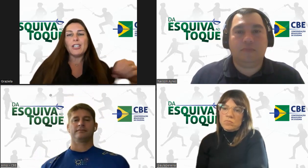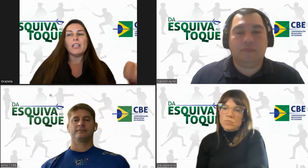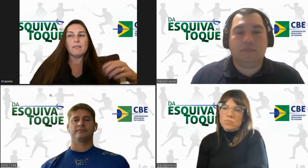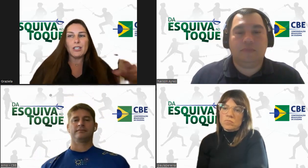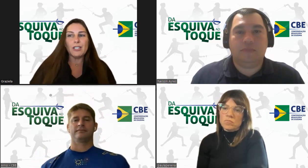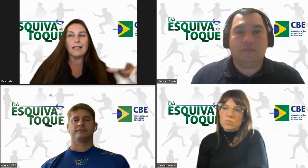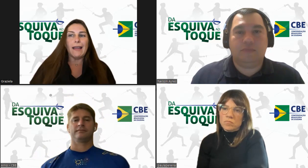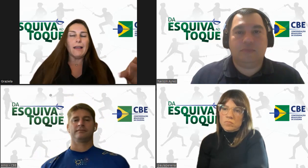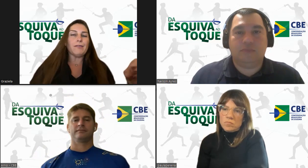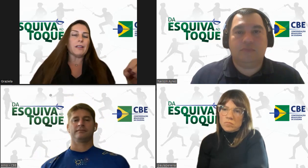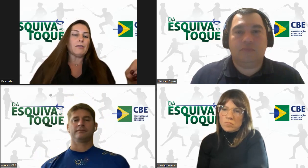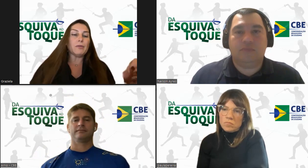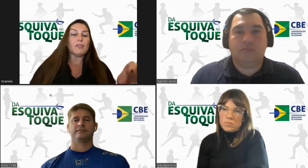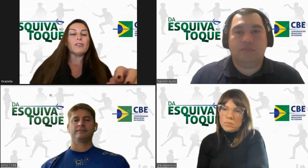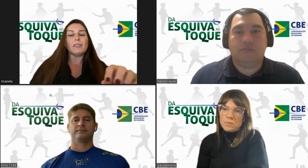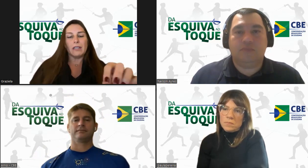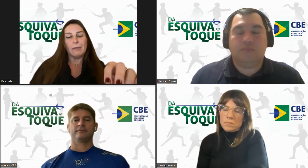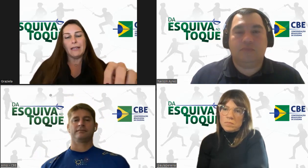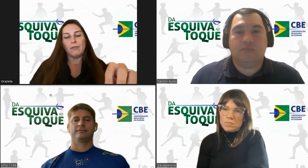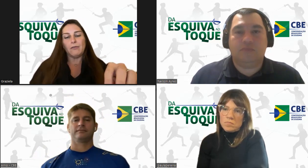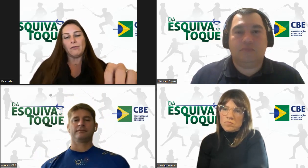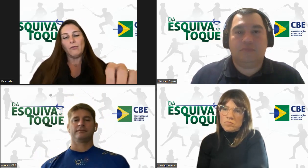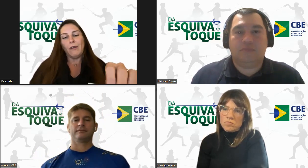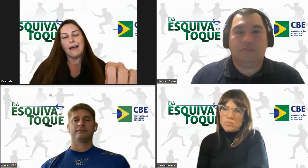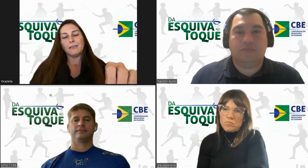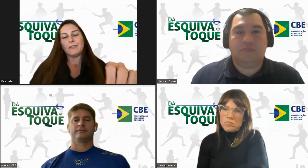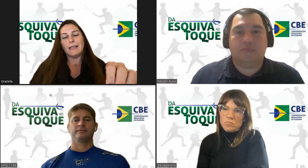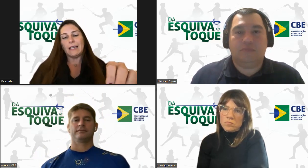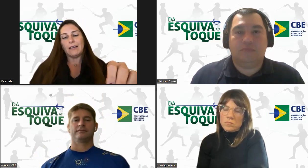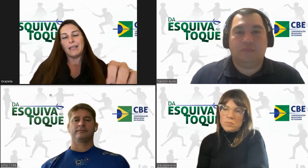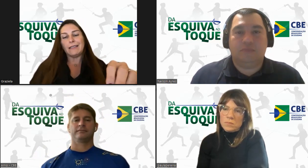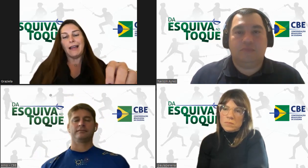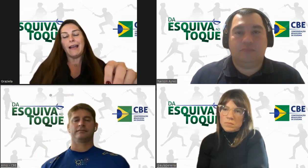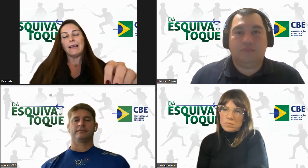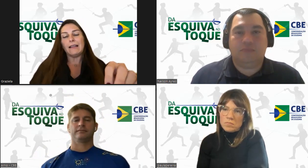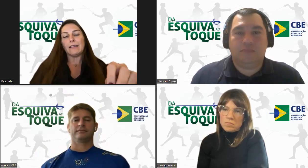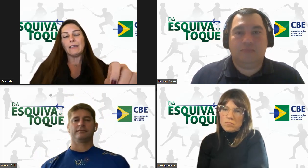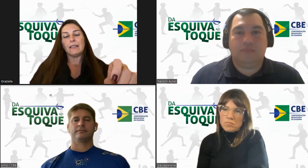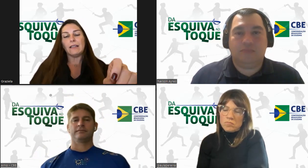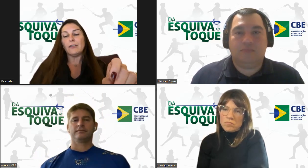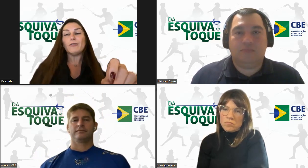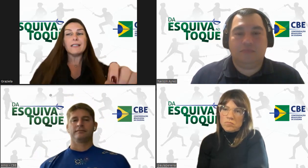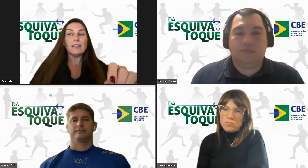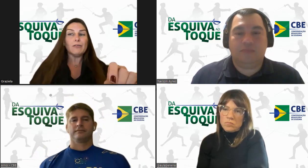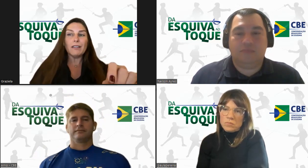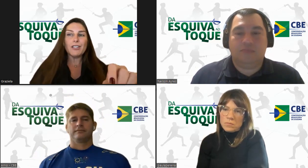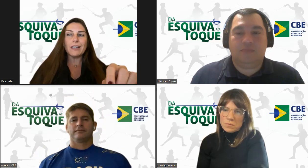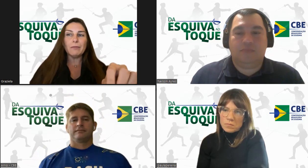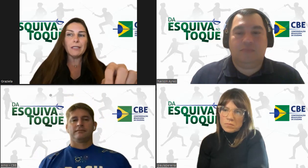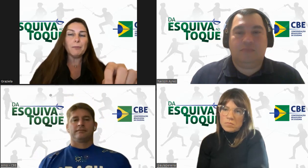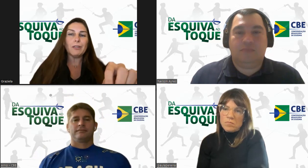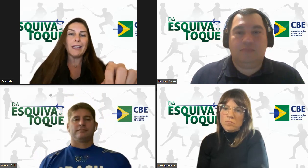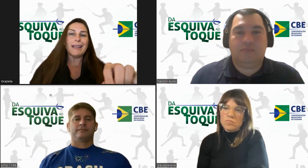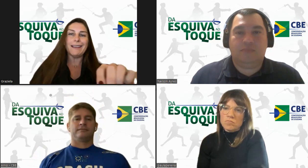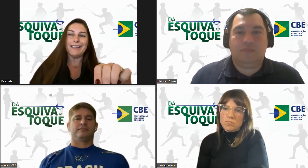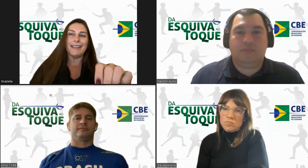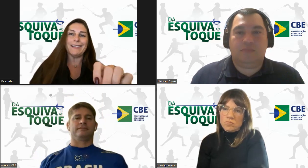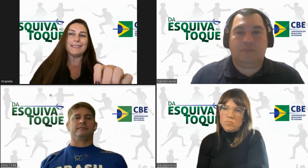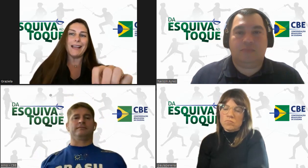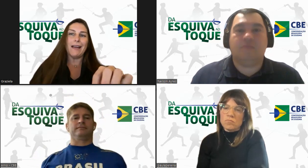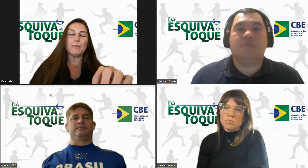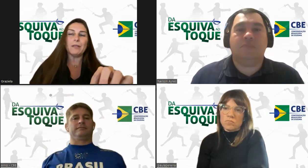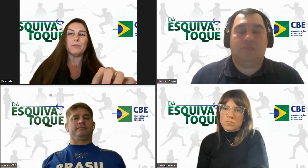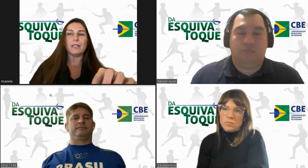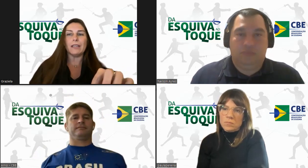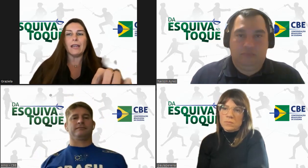lanchinhos a gente leva eu lembro quando eu trabalhei com atos que ele tava na Itália que ele não conseguia nunca fechar demanda proteica